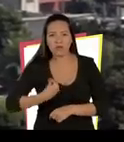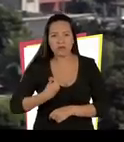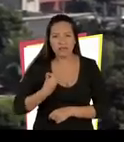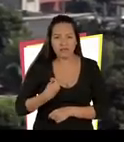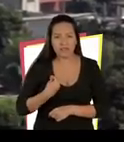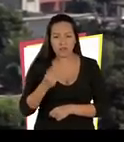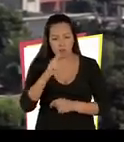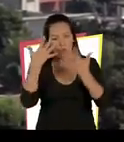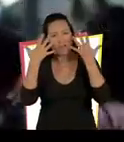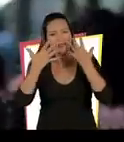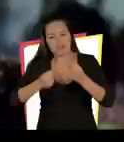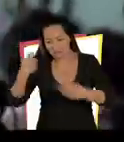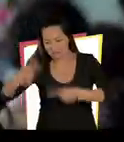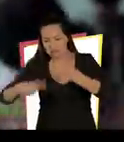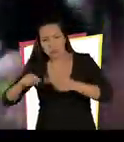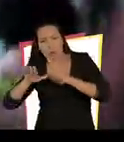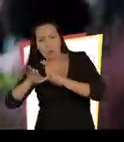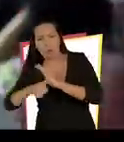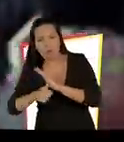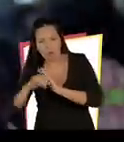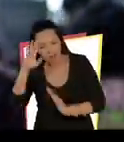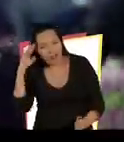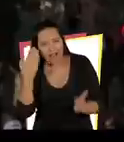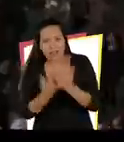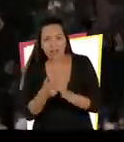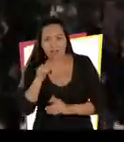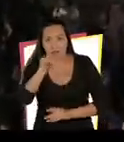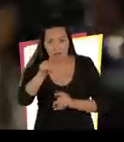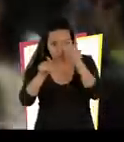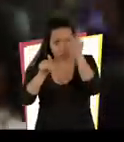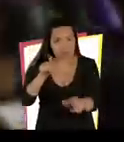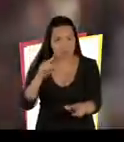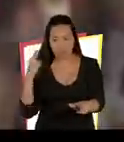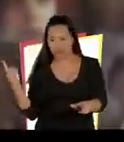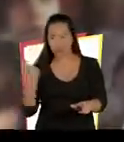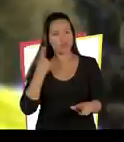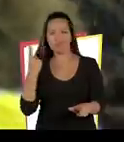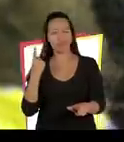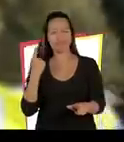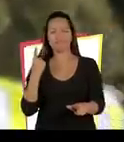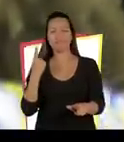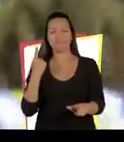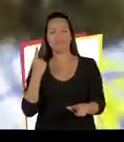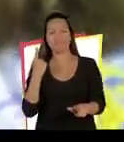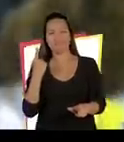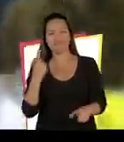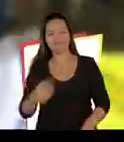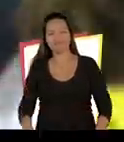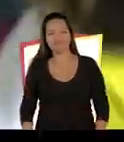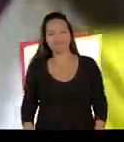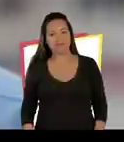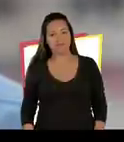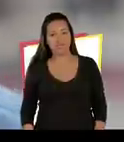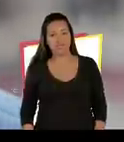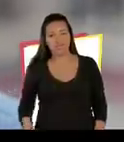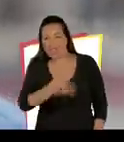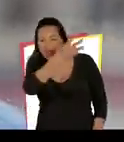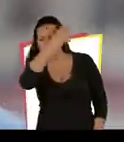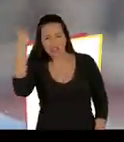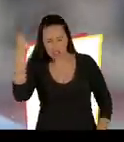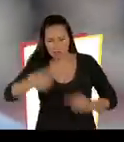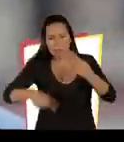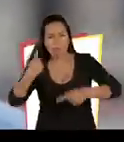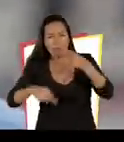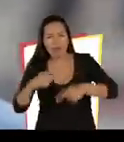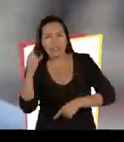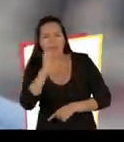e não suporta mais políticos corruptos. Acredite, você não está sozinho. Chega da